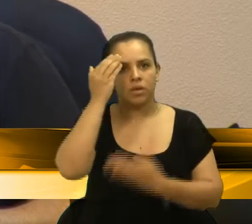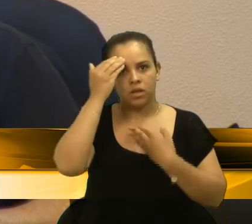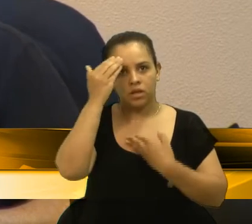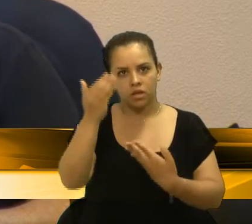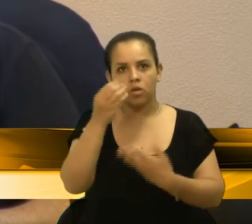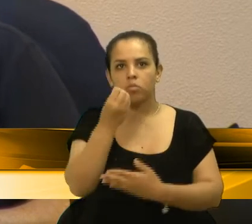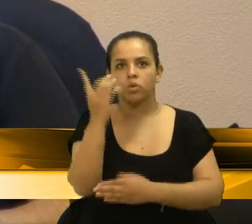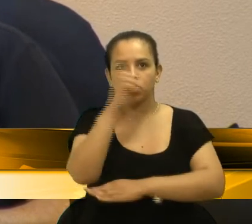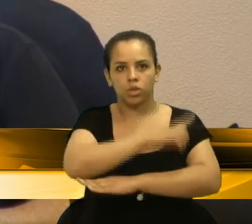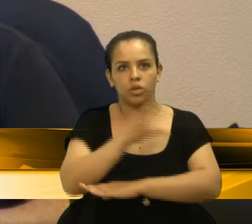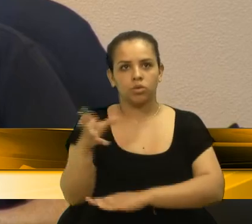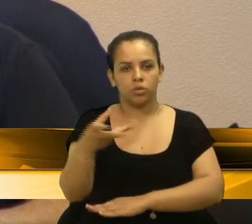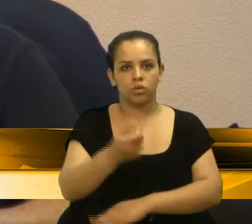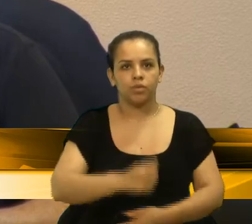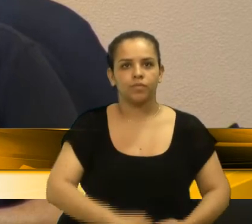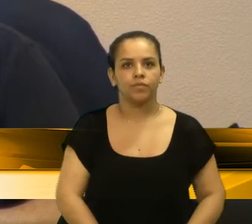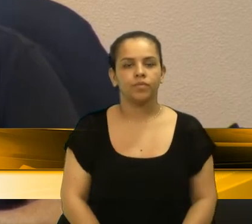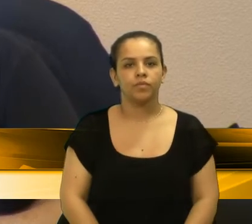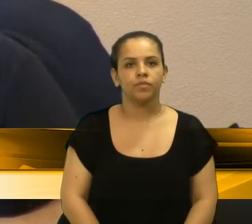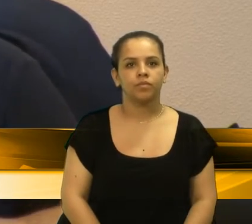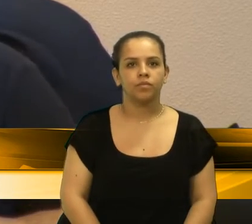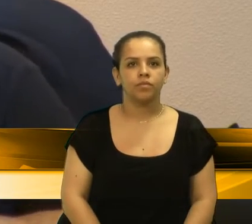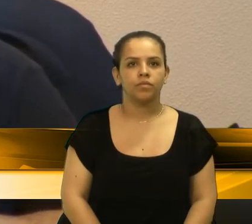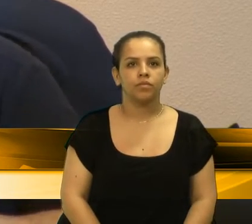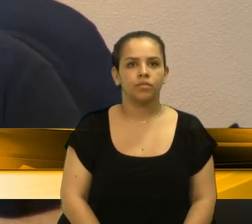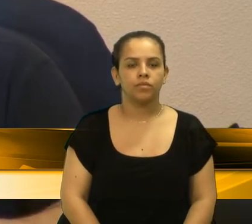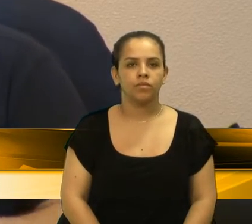também, bom dia a todos.